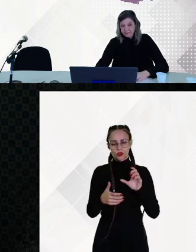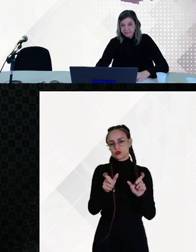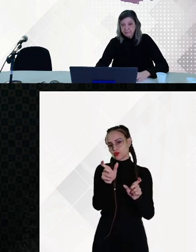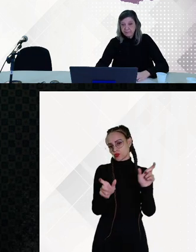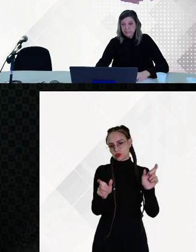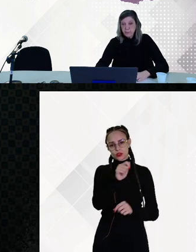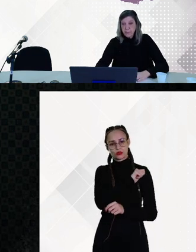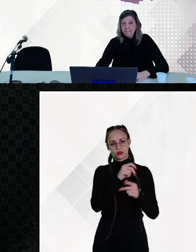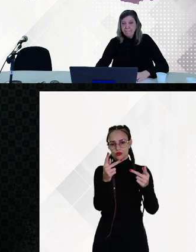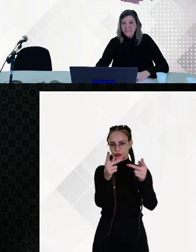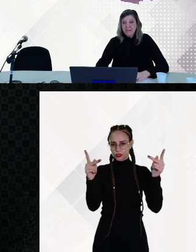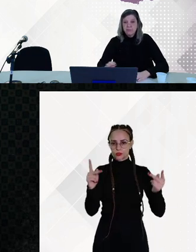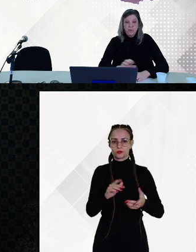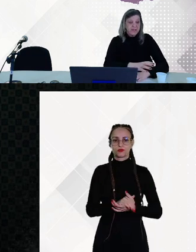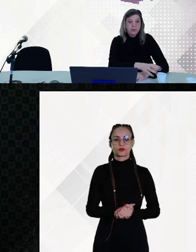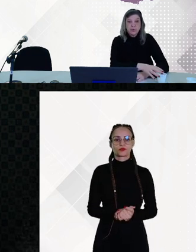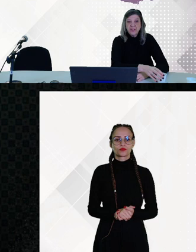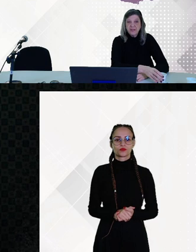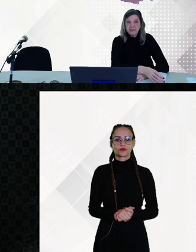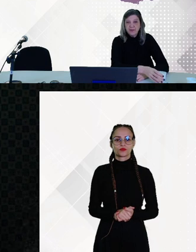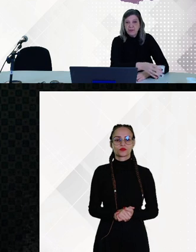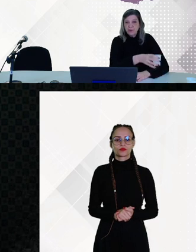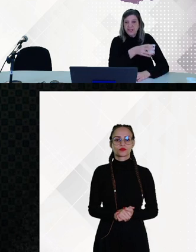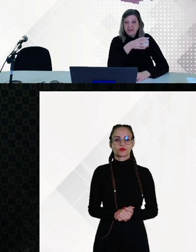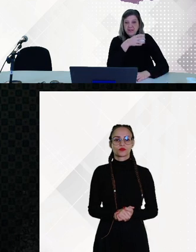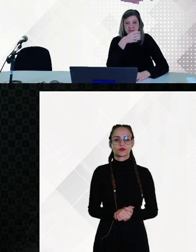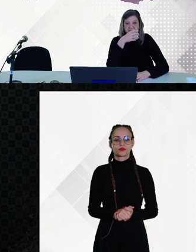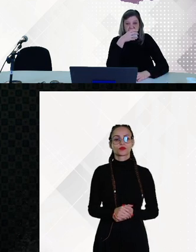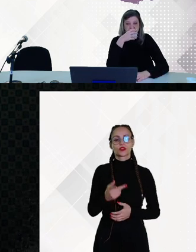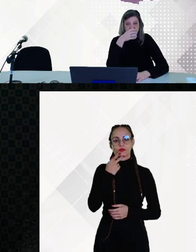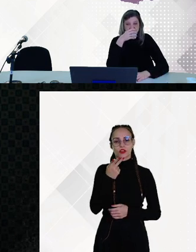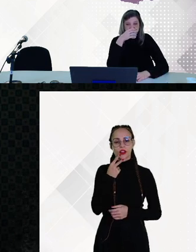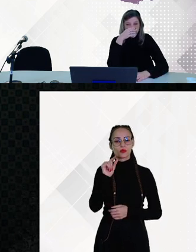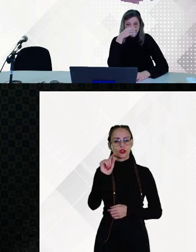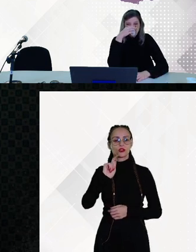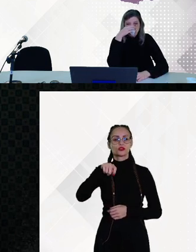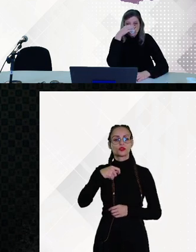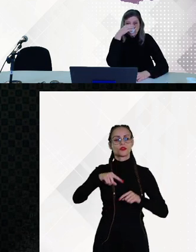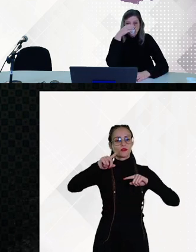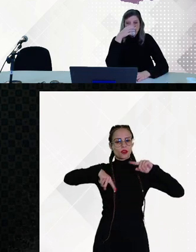têm. Bom, então, e falar um pouquinho dessas variações.